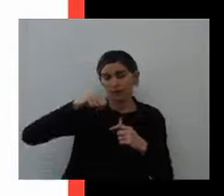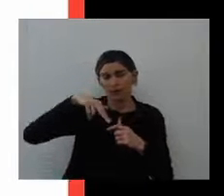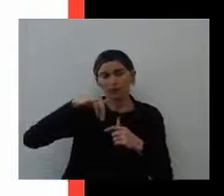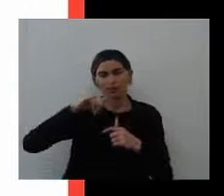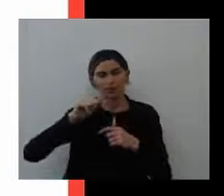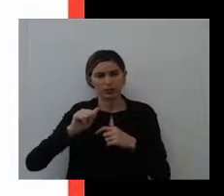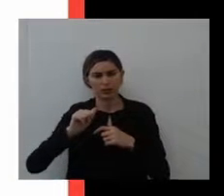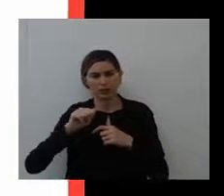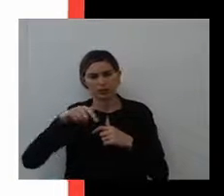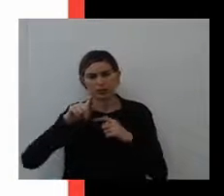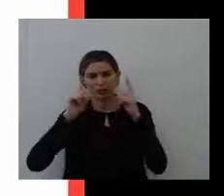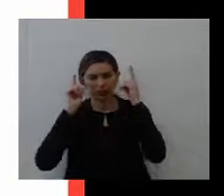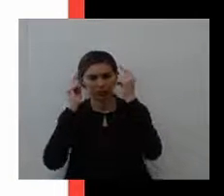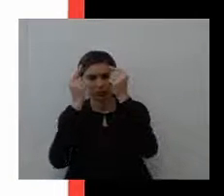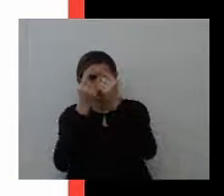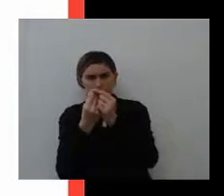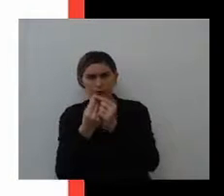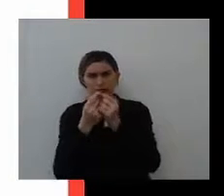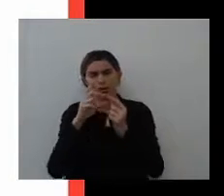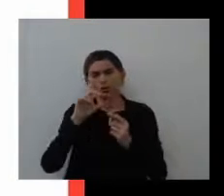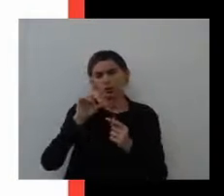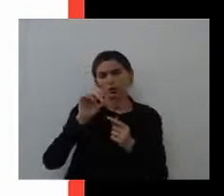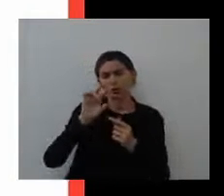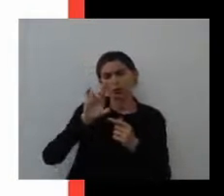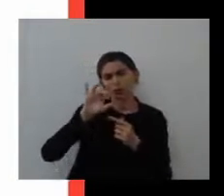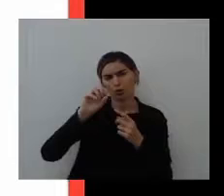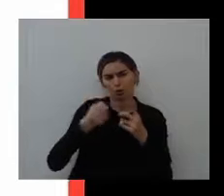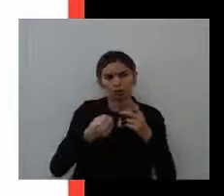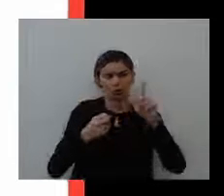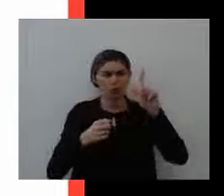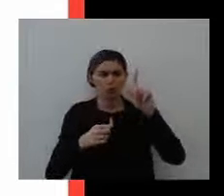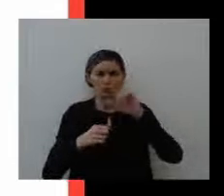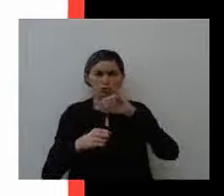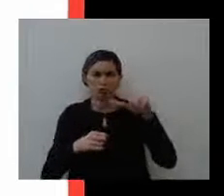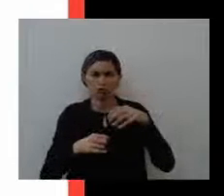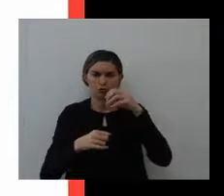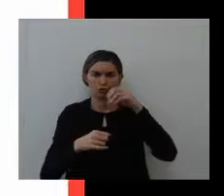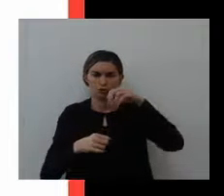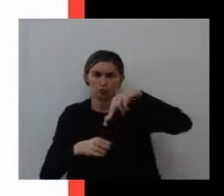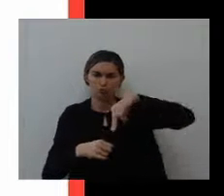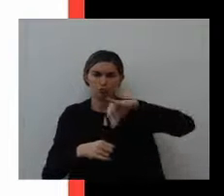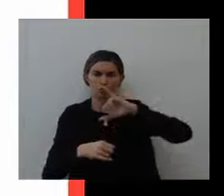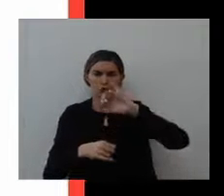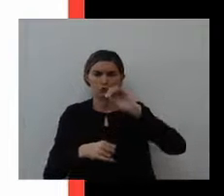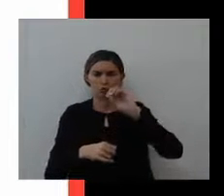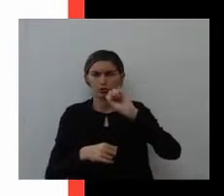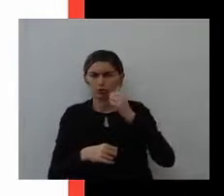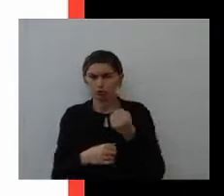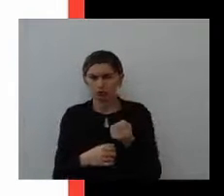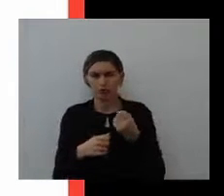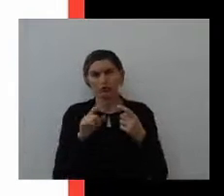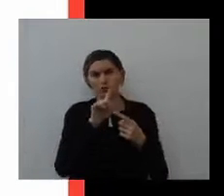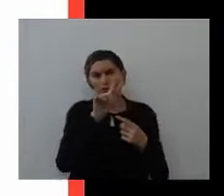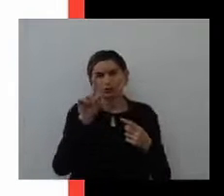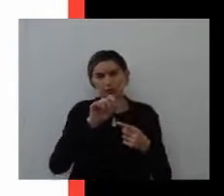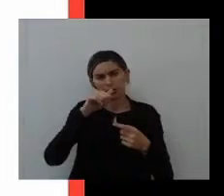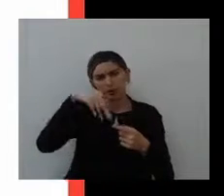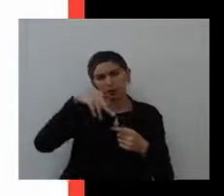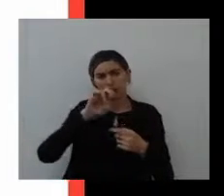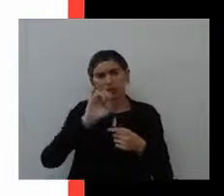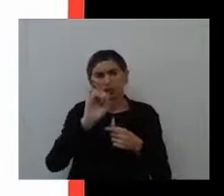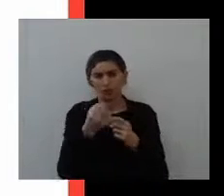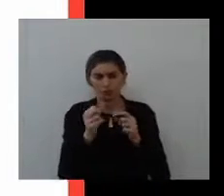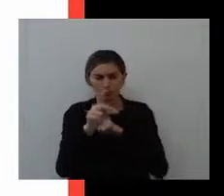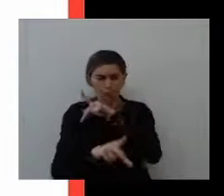Aí você tem os dóricos, os jônios e os aqueus. Tá bem? Povos